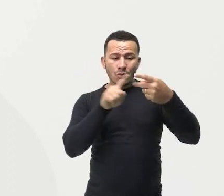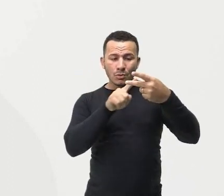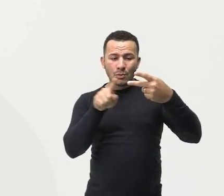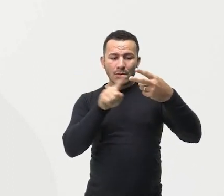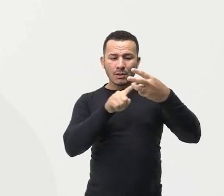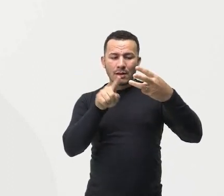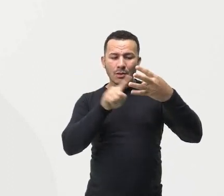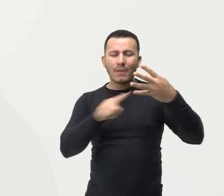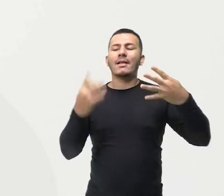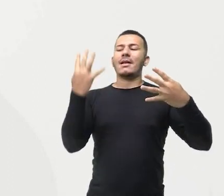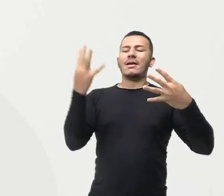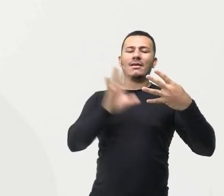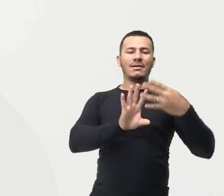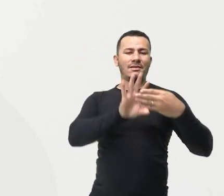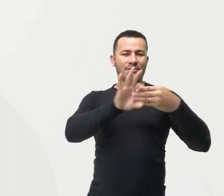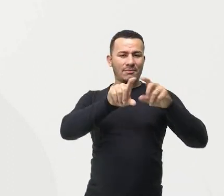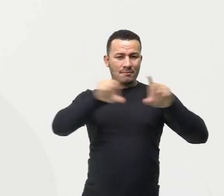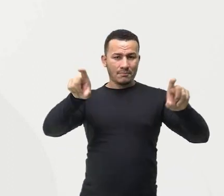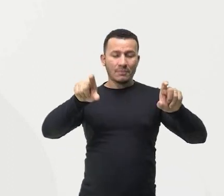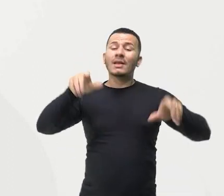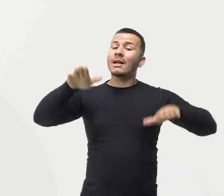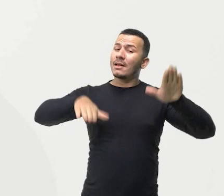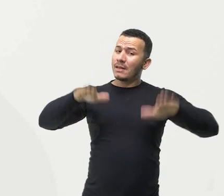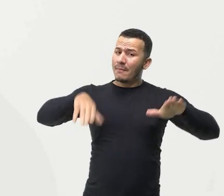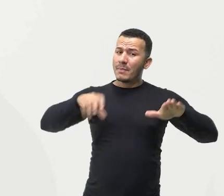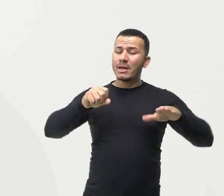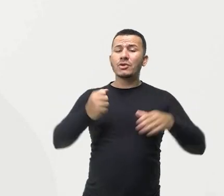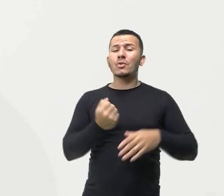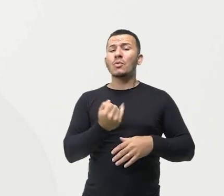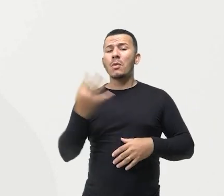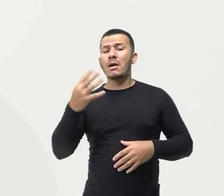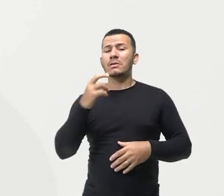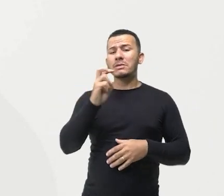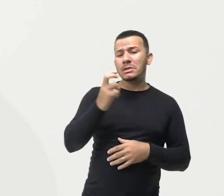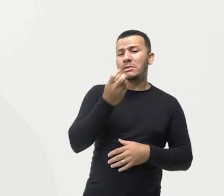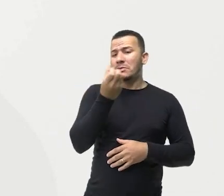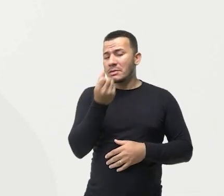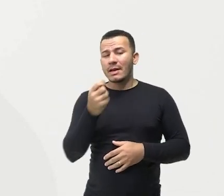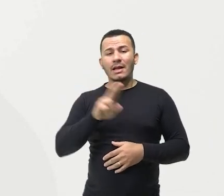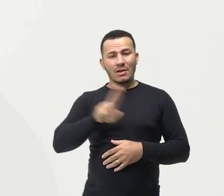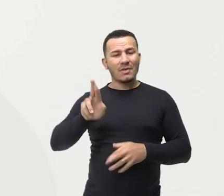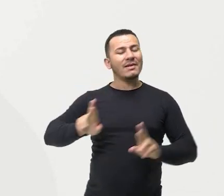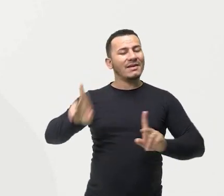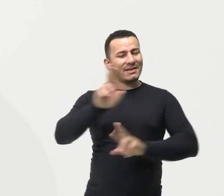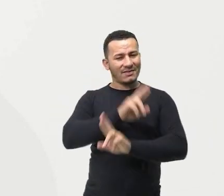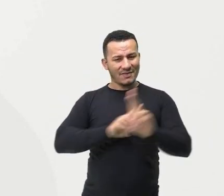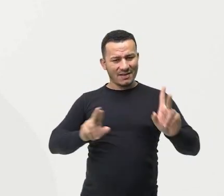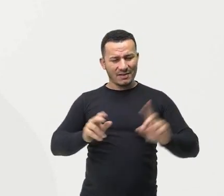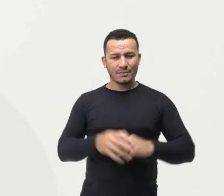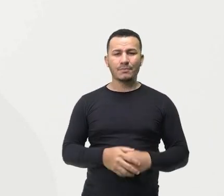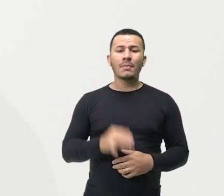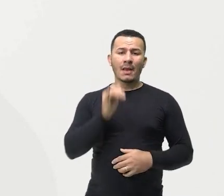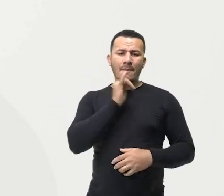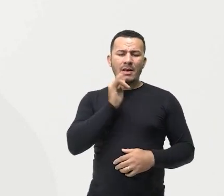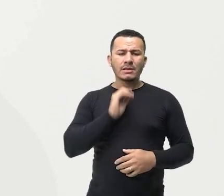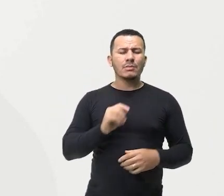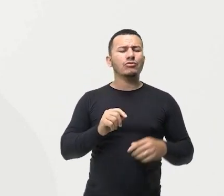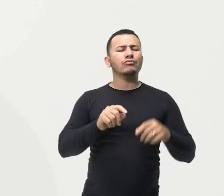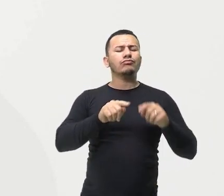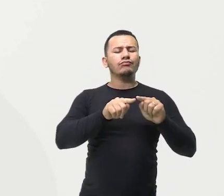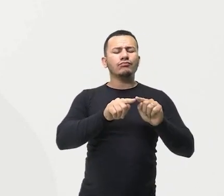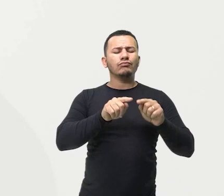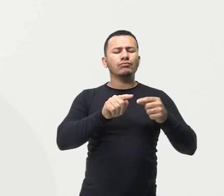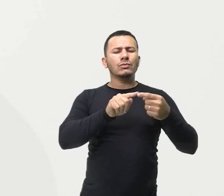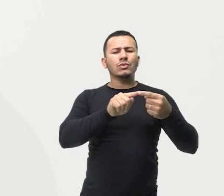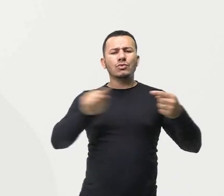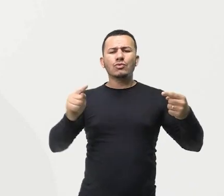depender, claro, da quantidade de versos, nós vamos ter nomes diferentes para cada estrofe. Por exemplo, uma estrofe que só tem um verso, nós